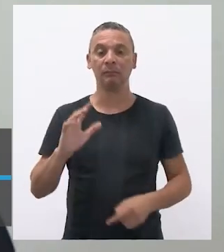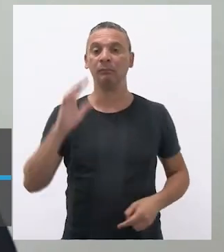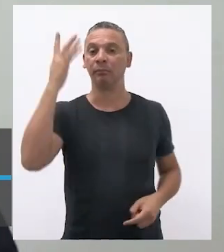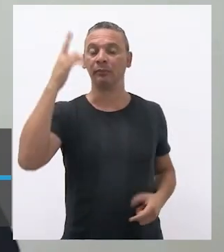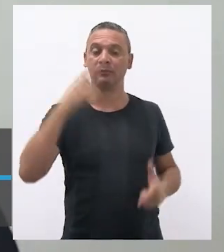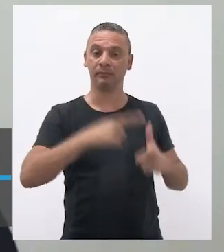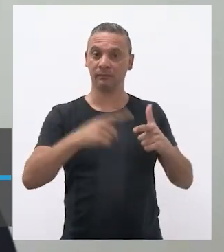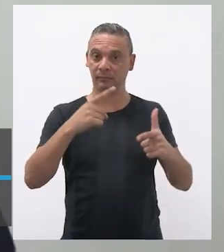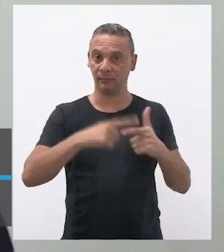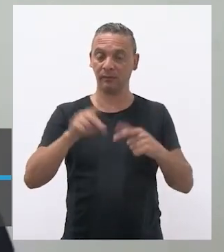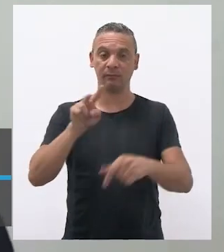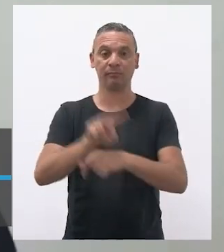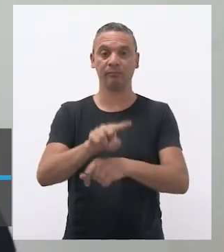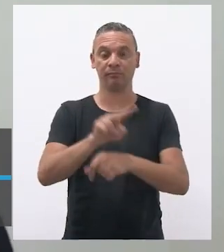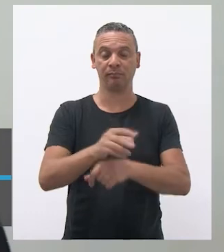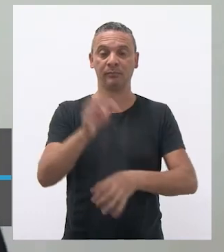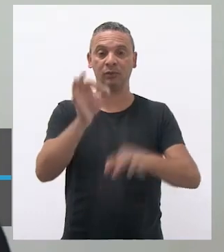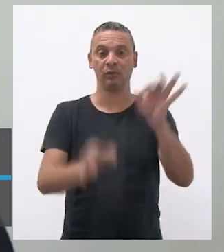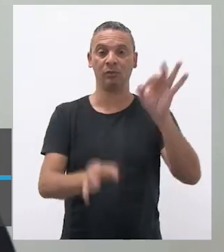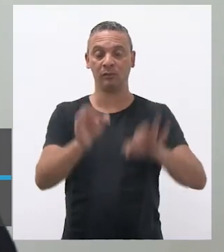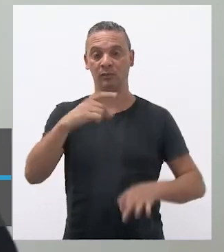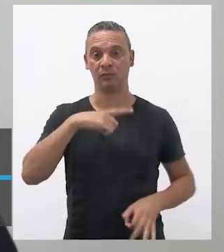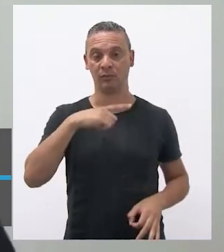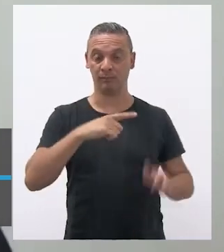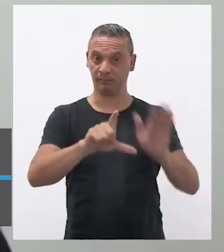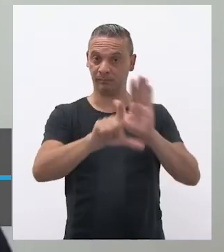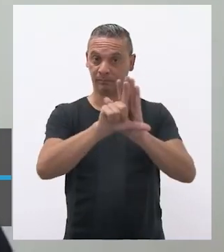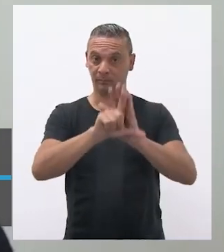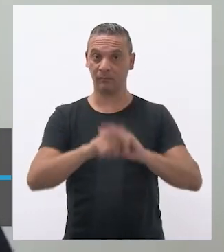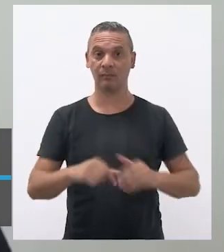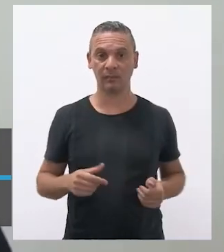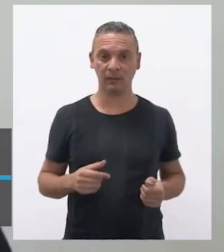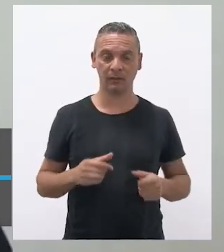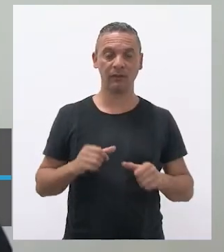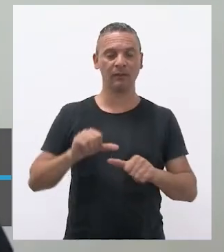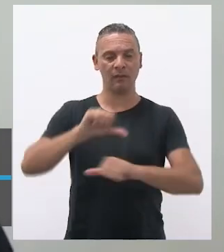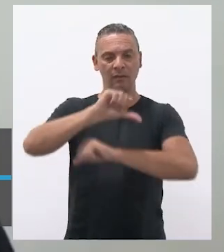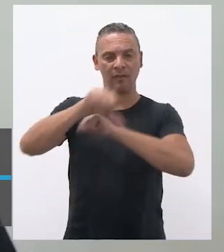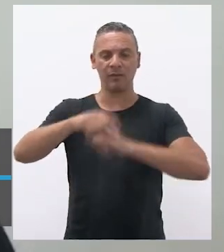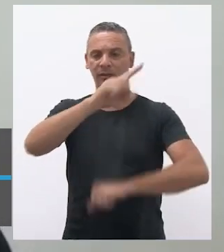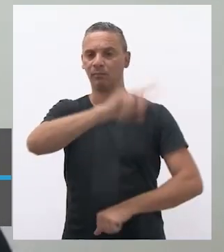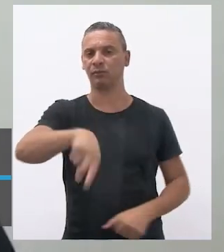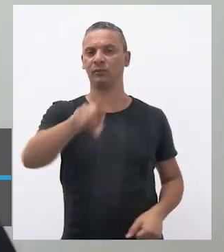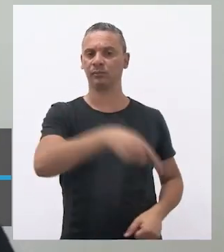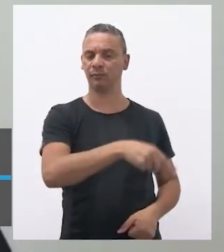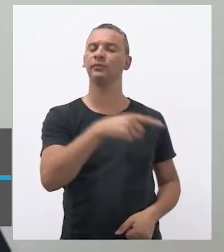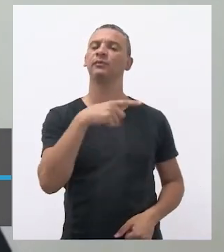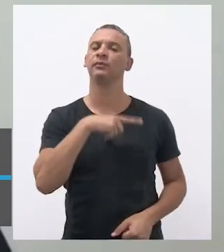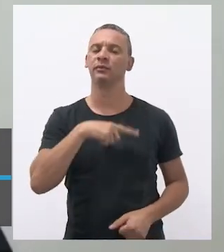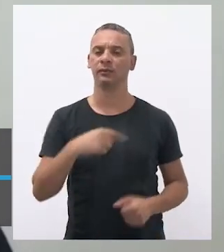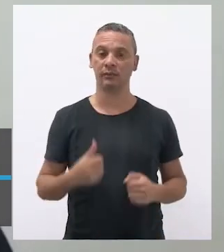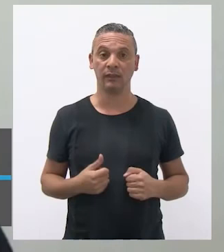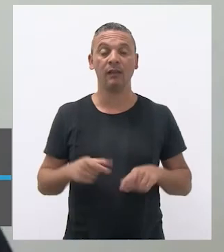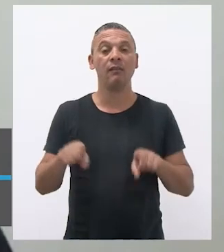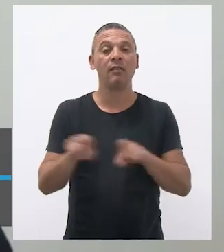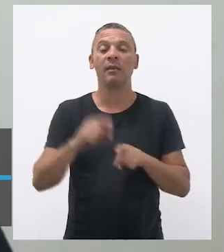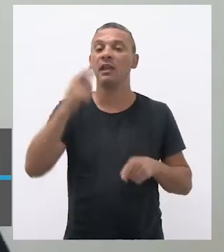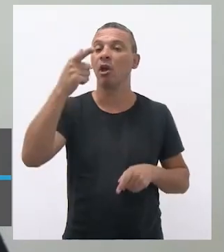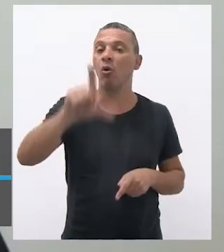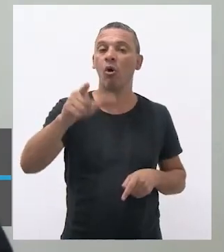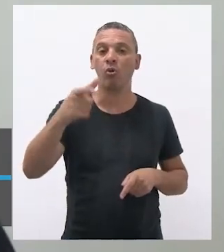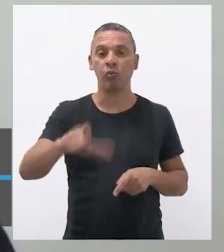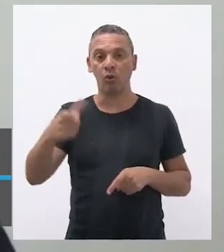a proteção desse bem jurídico pelo Código Penal. E ele foi revogado, né, muito recentemente. Assim como também outros institutos,